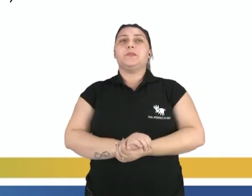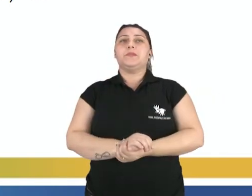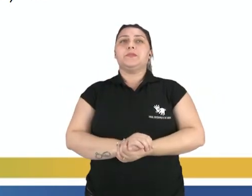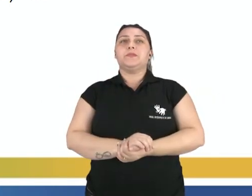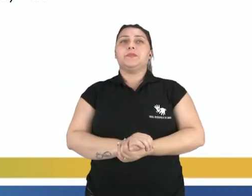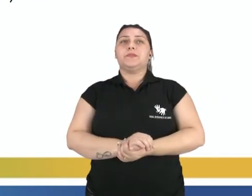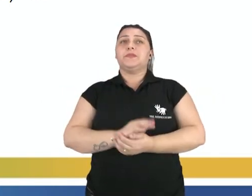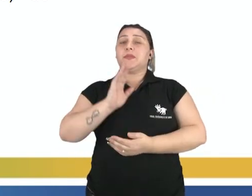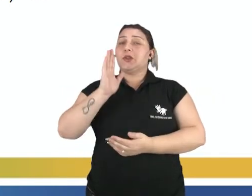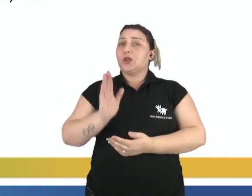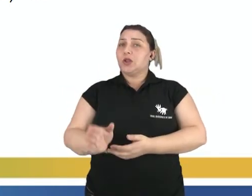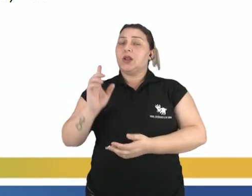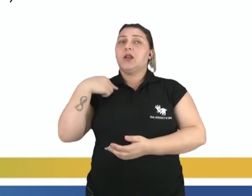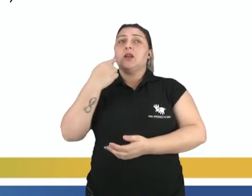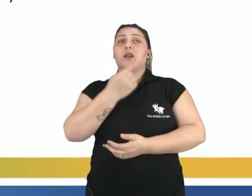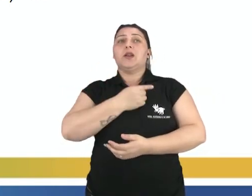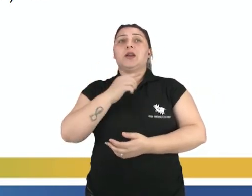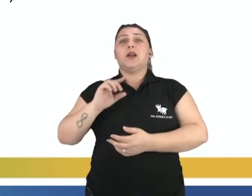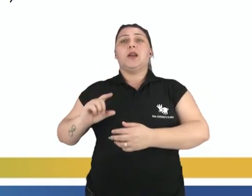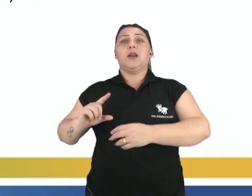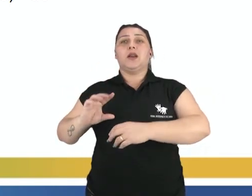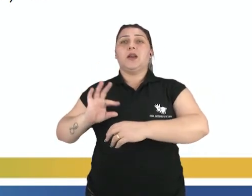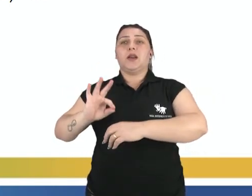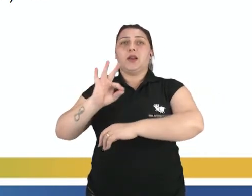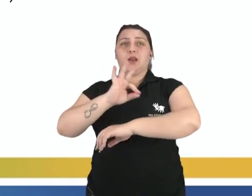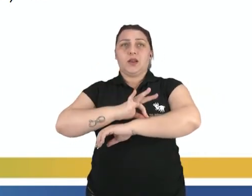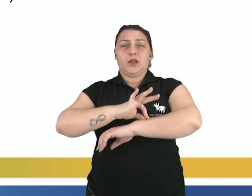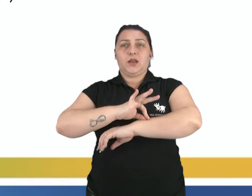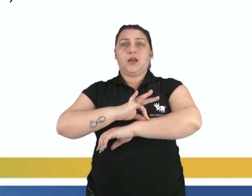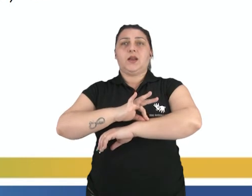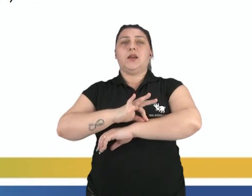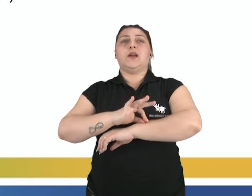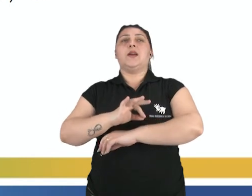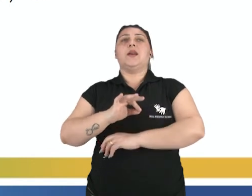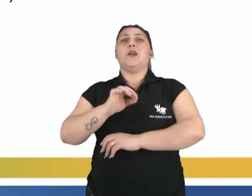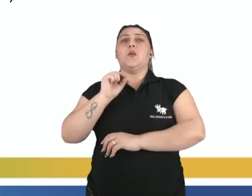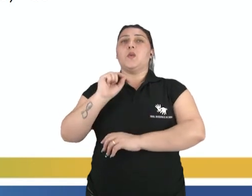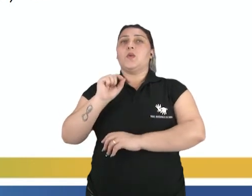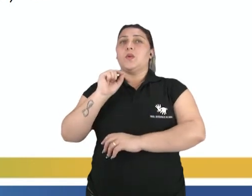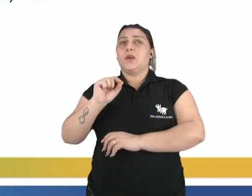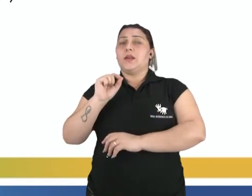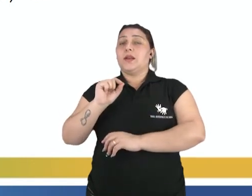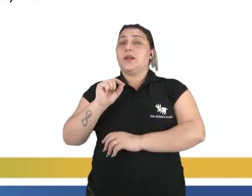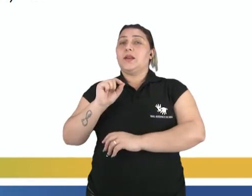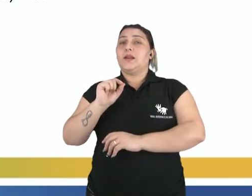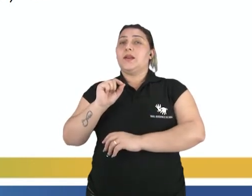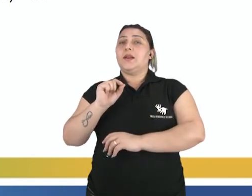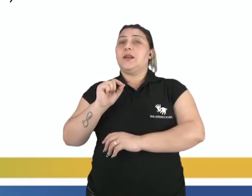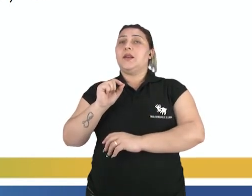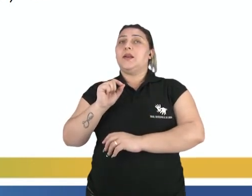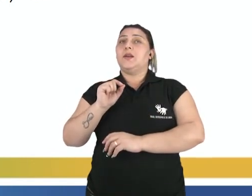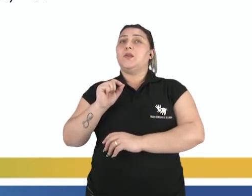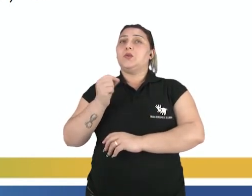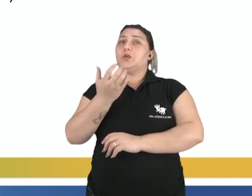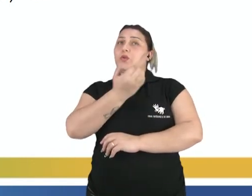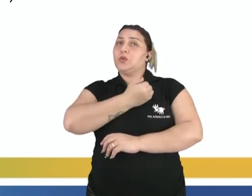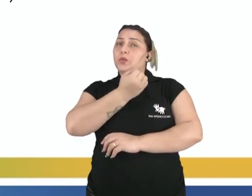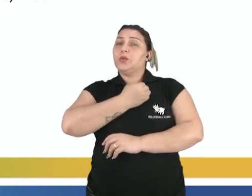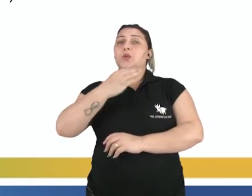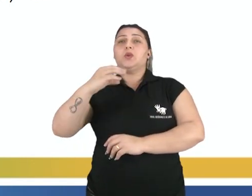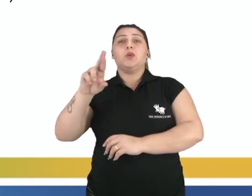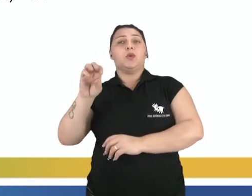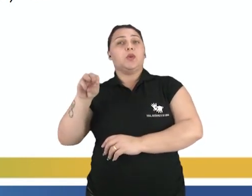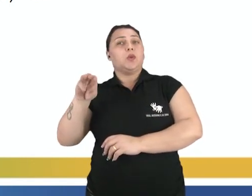machos. Já na nossa mosca da fruta, né, o sexo desse inseto é relacionado com o balanço entre os números do